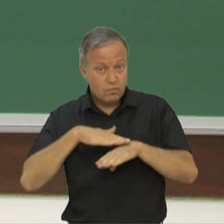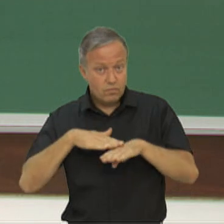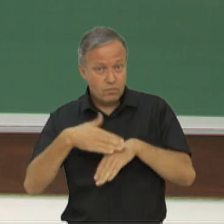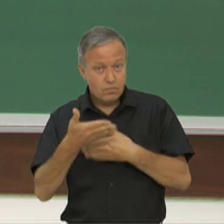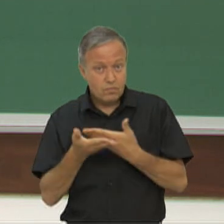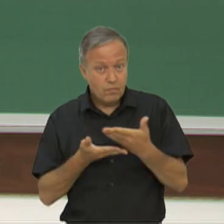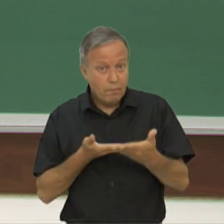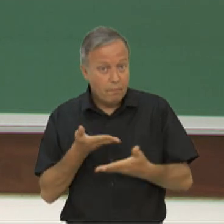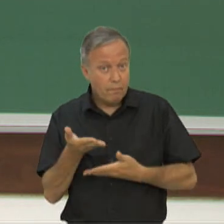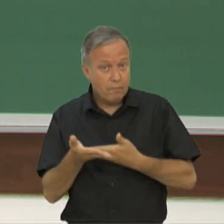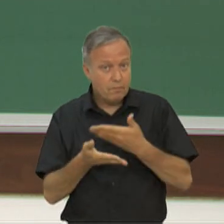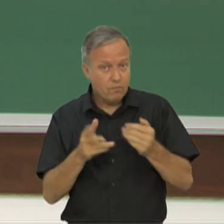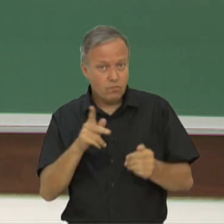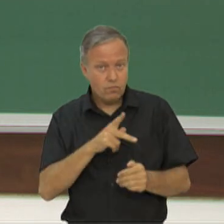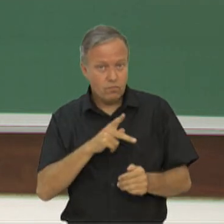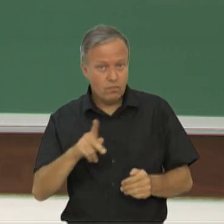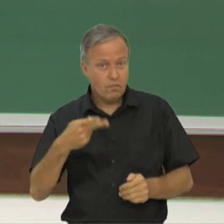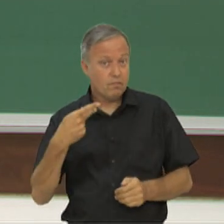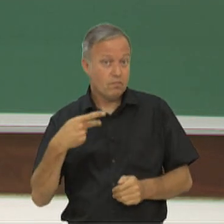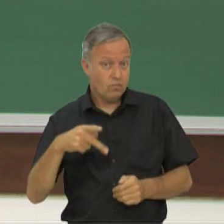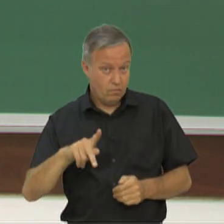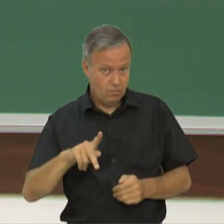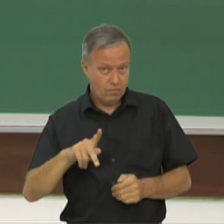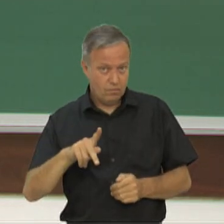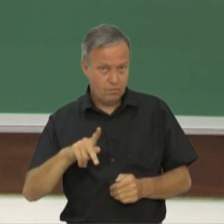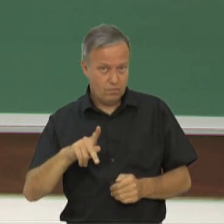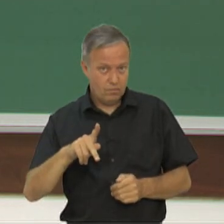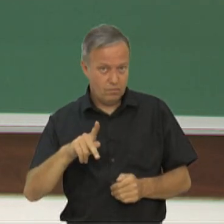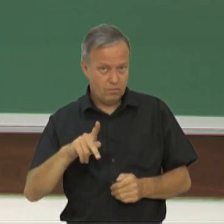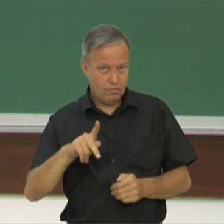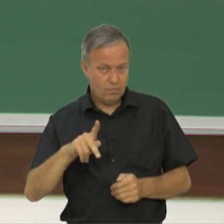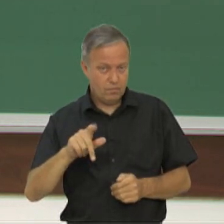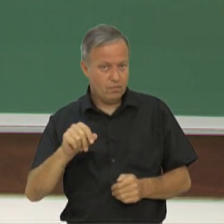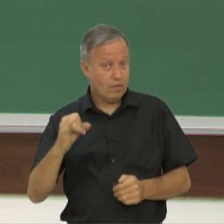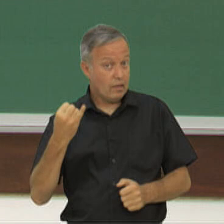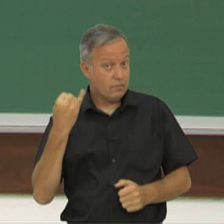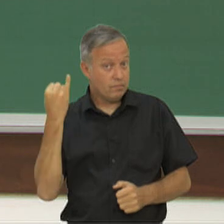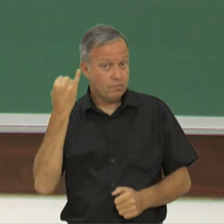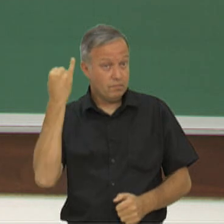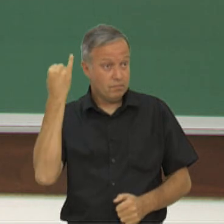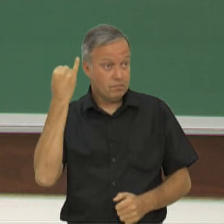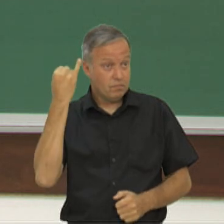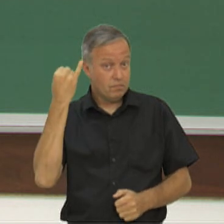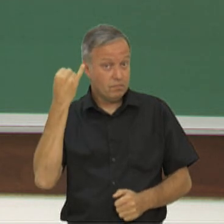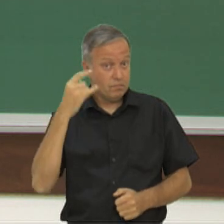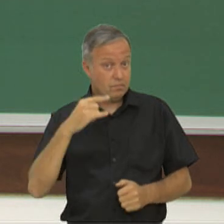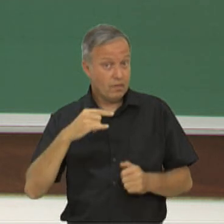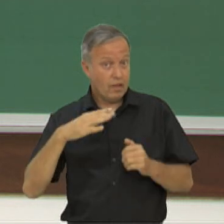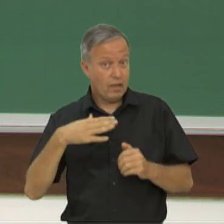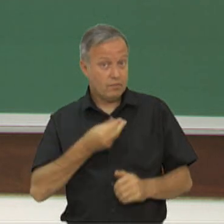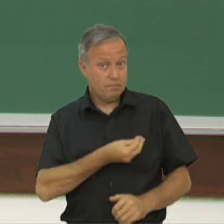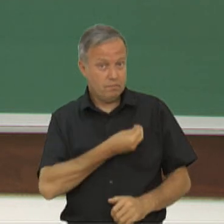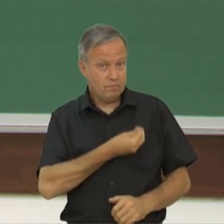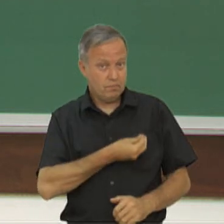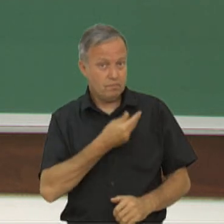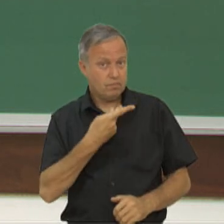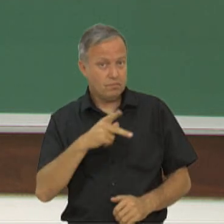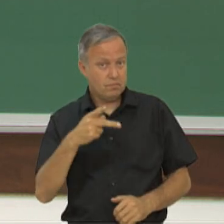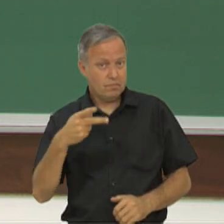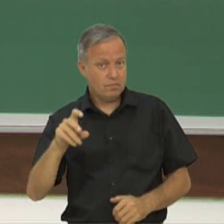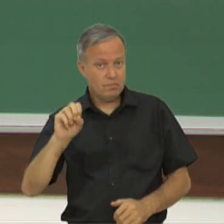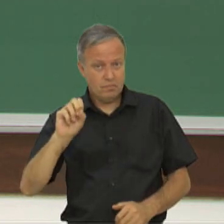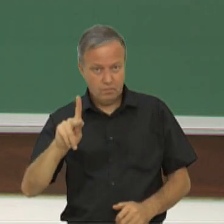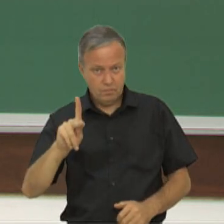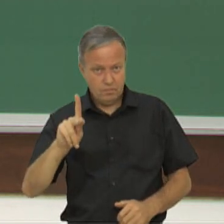de aula e realizam todas as atividades propostas. É muito importante pela presença de vocês também,